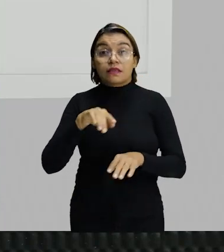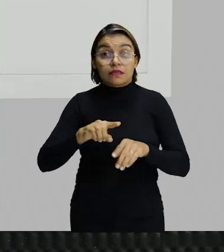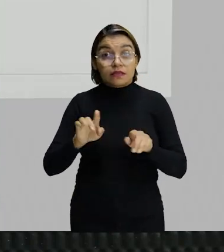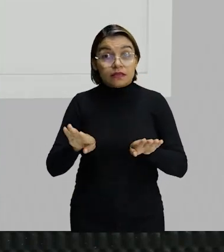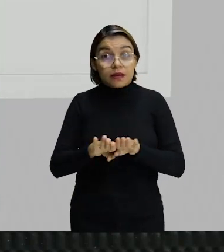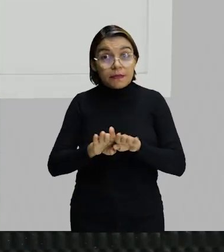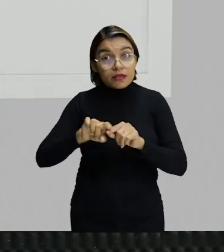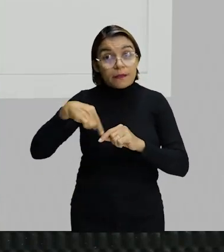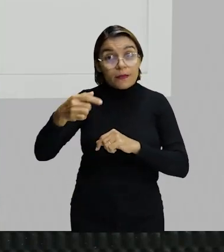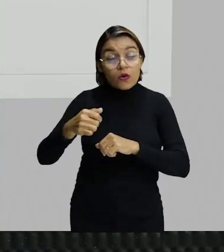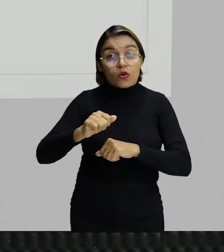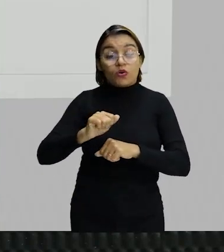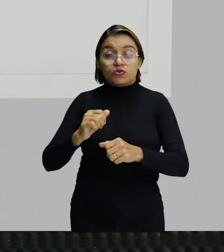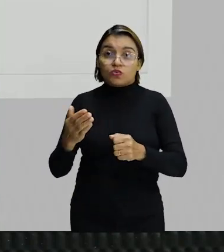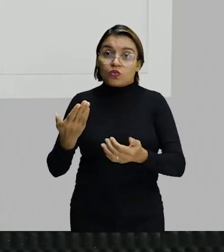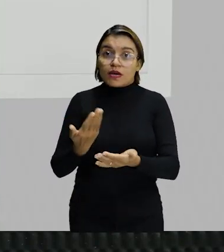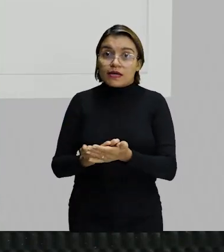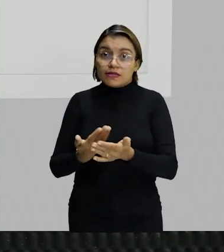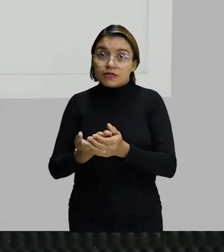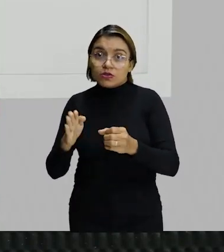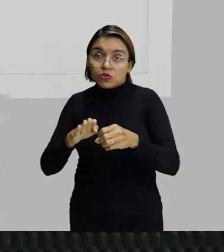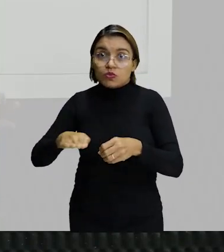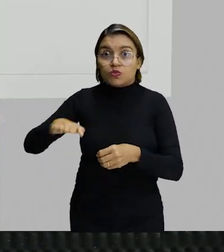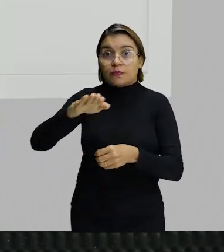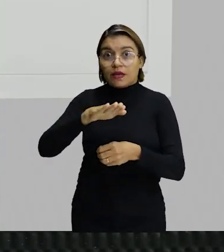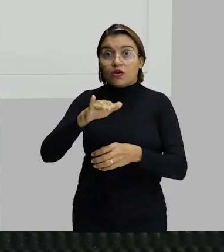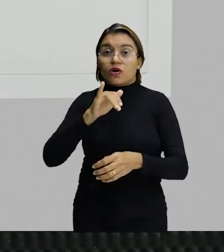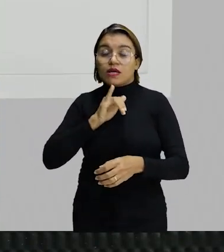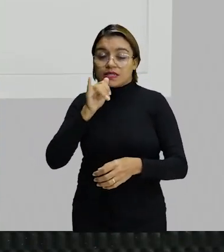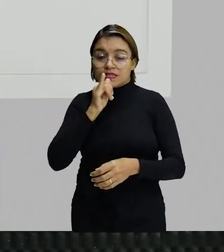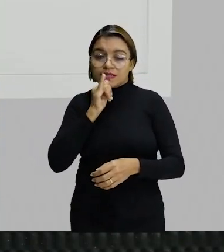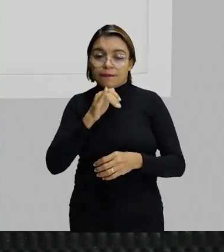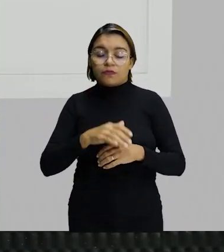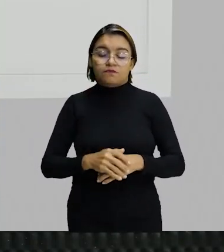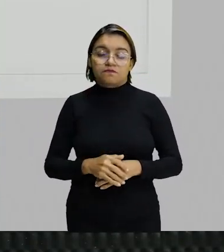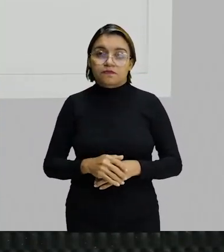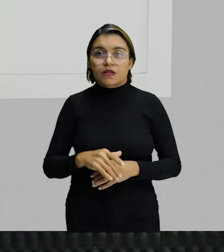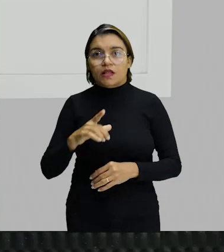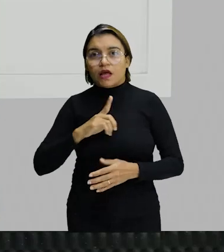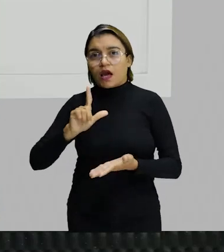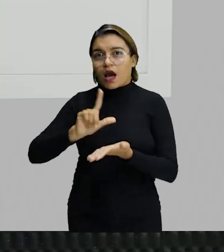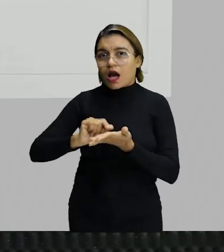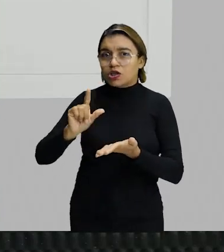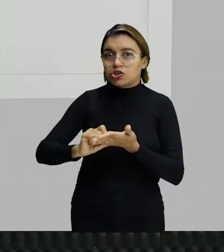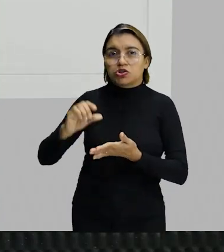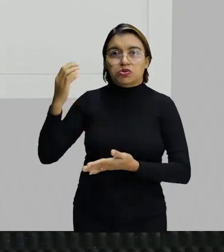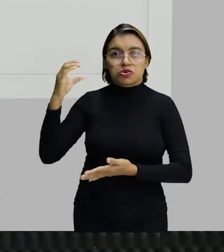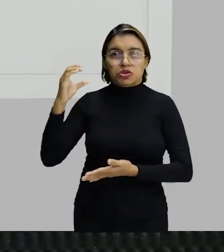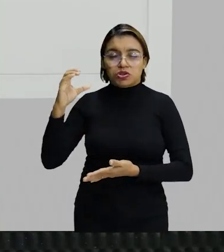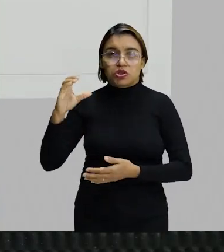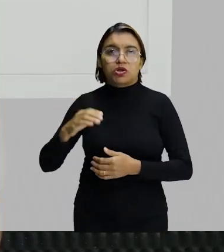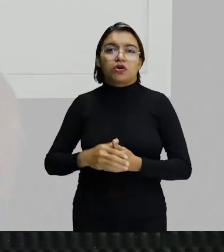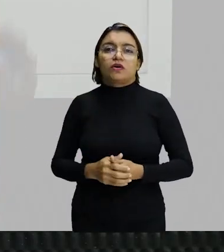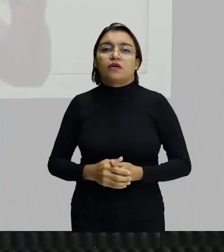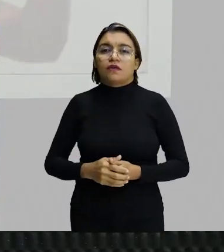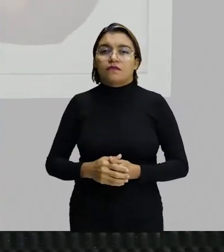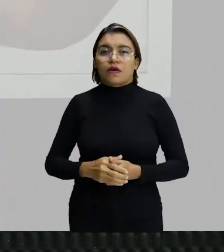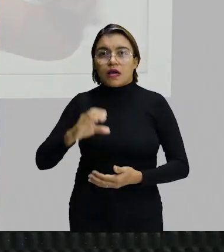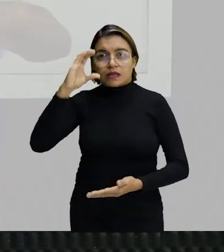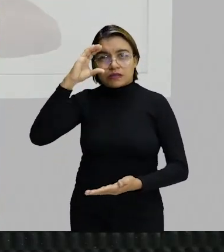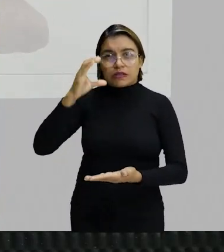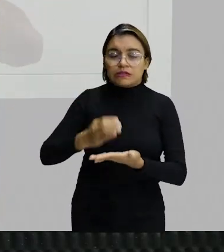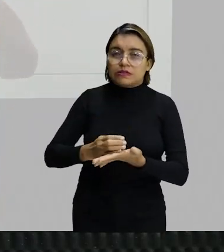depois no ensino superior, escrevendo seus textos, né, que são argumentativos, como artigos científicos, resenhas, tese de